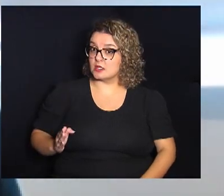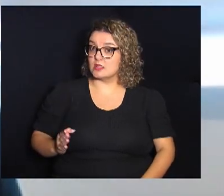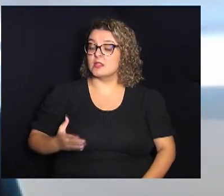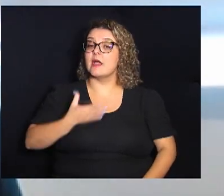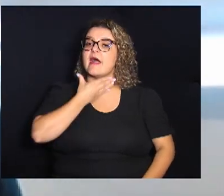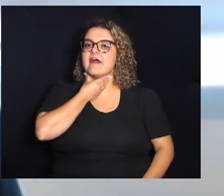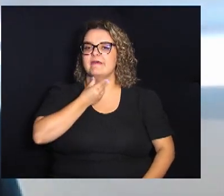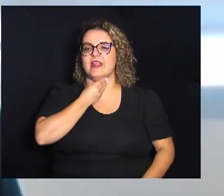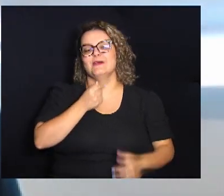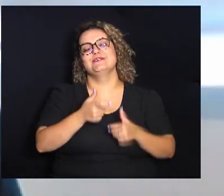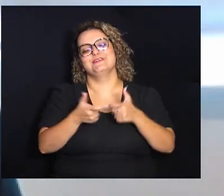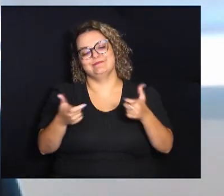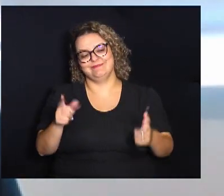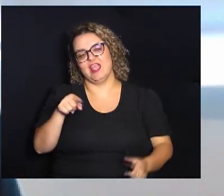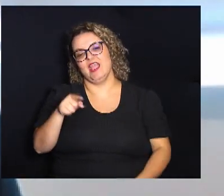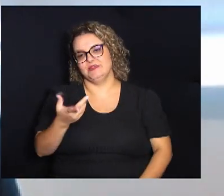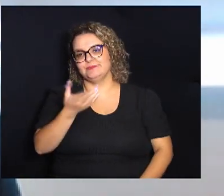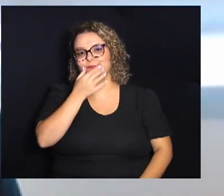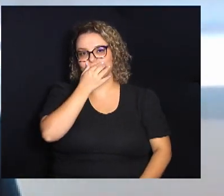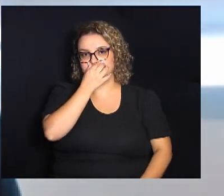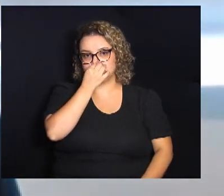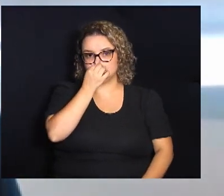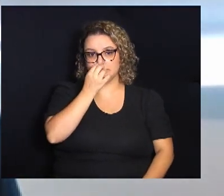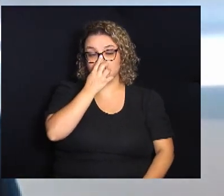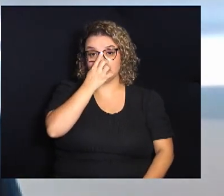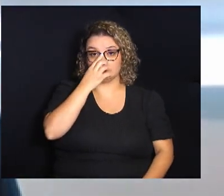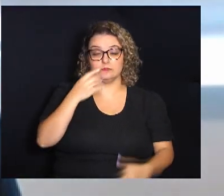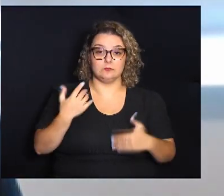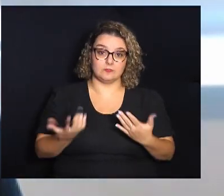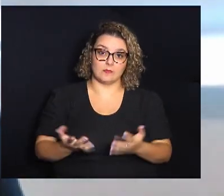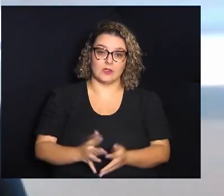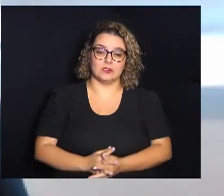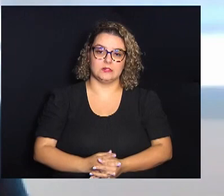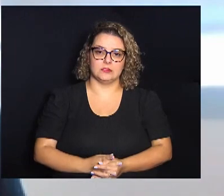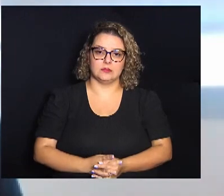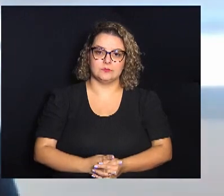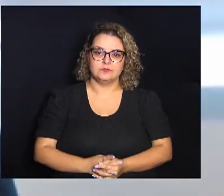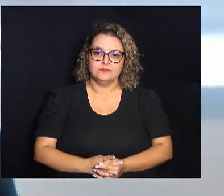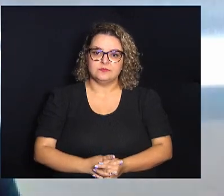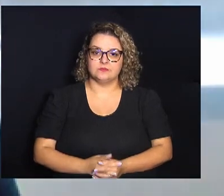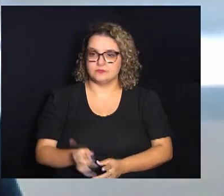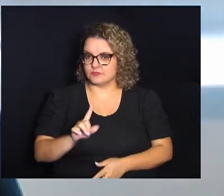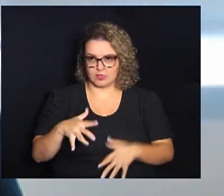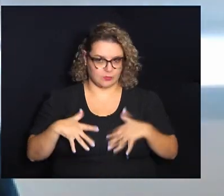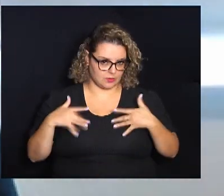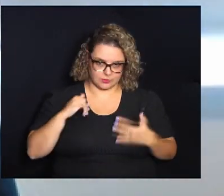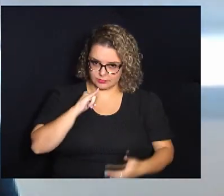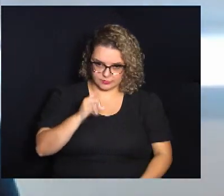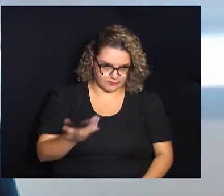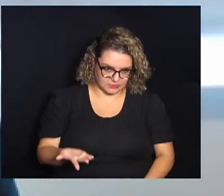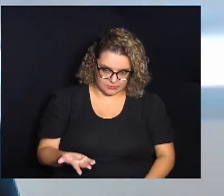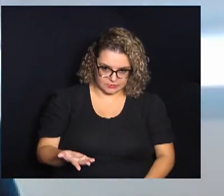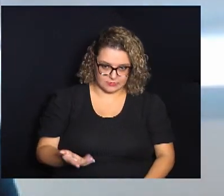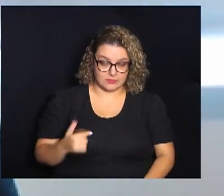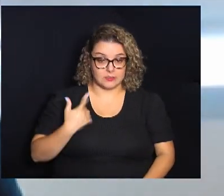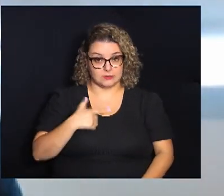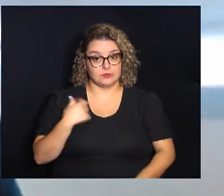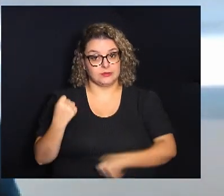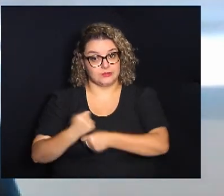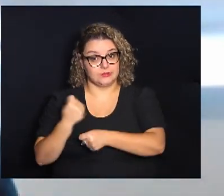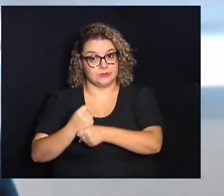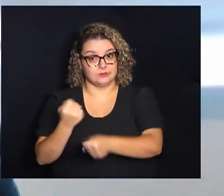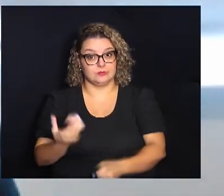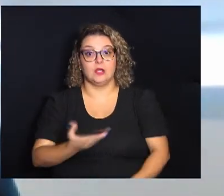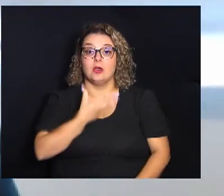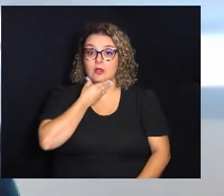muito forte. Então, a gente está... Não me orgulho de falar isso, mas a gente está há anos-luz na questão de fraude